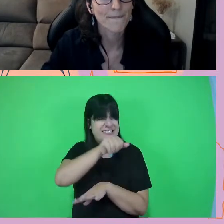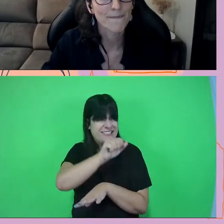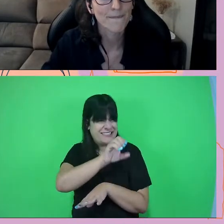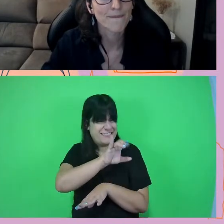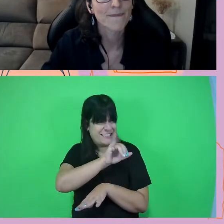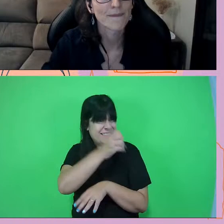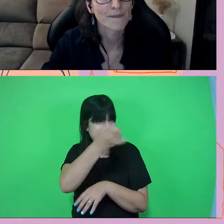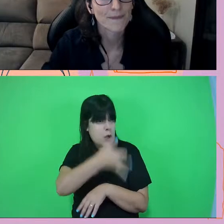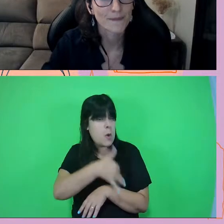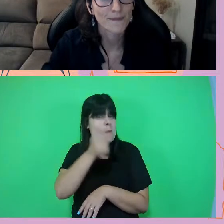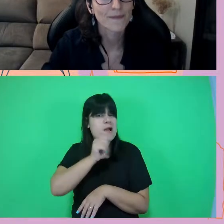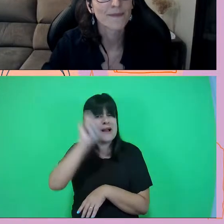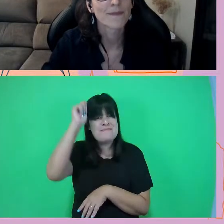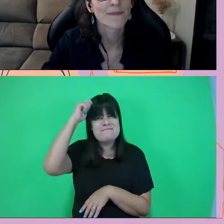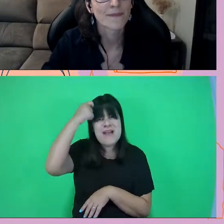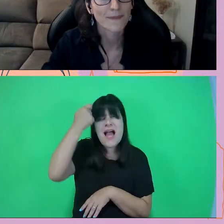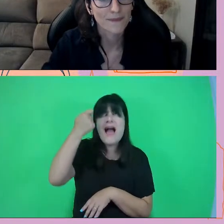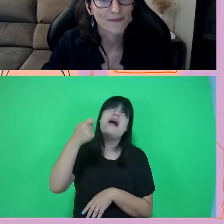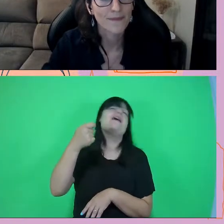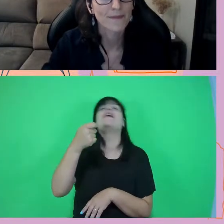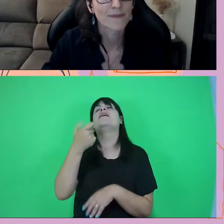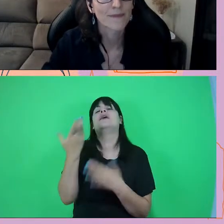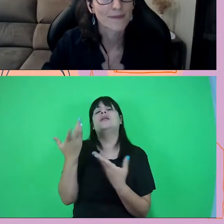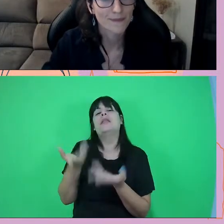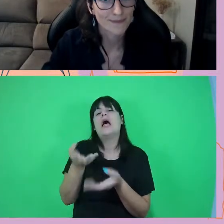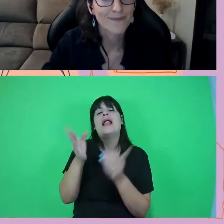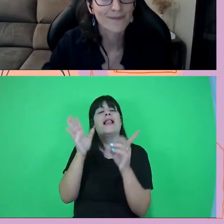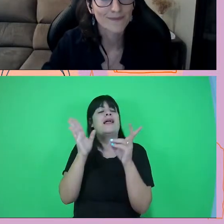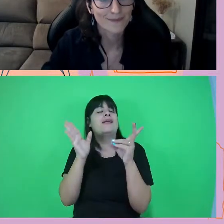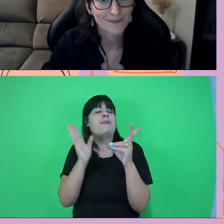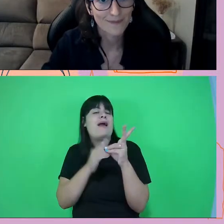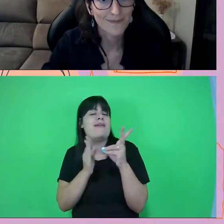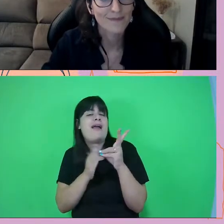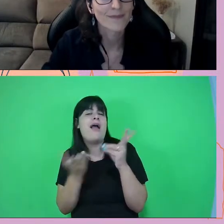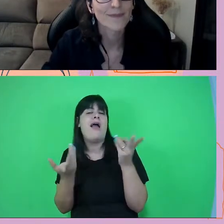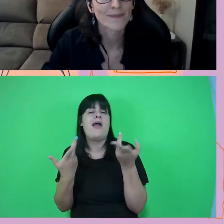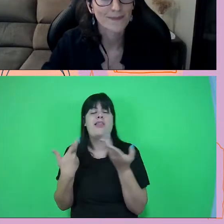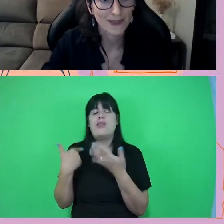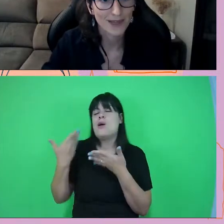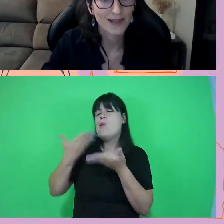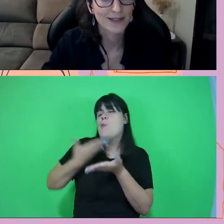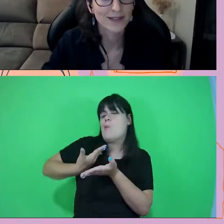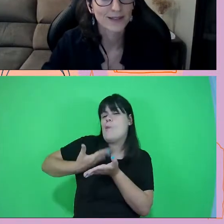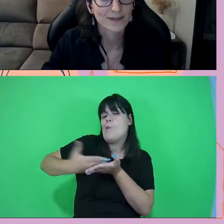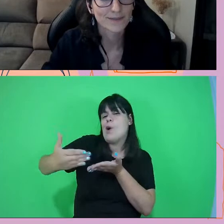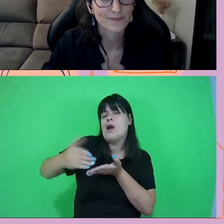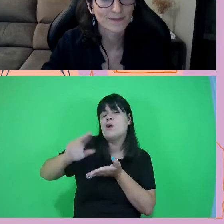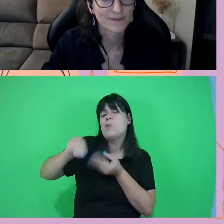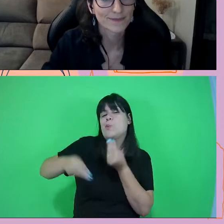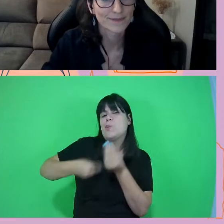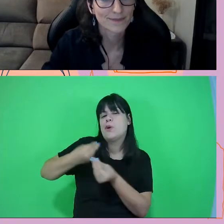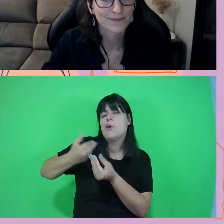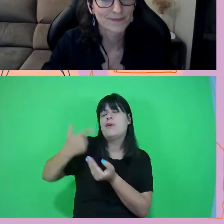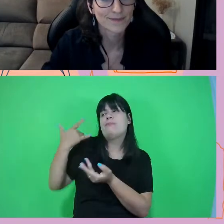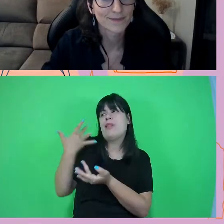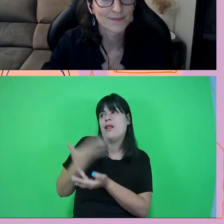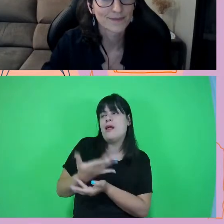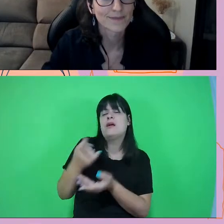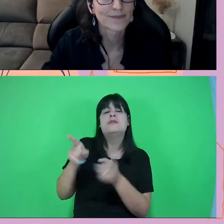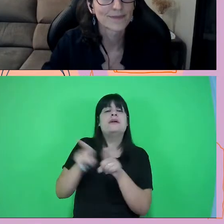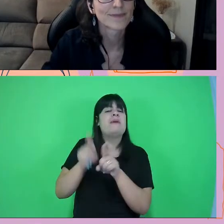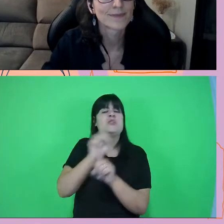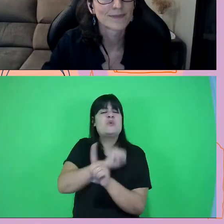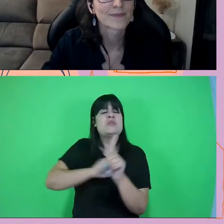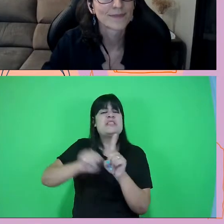as mulheres negras, as indígenas, as nossas origens, que não é isso aí que a sociedade impõe